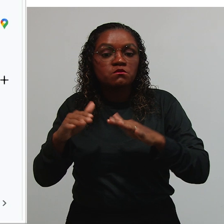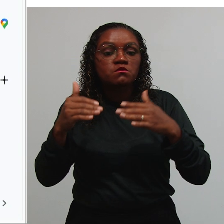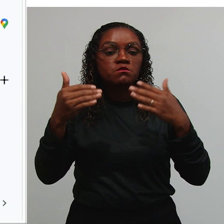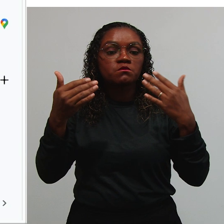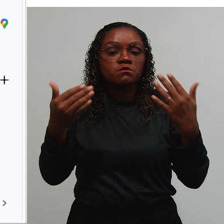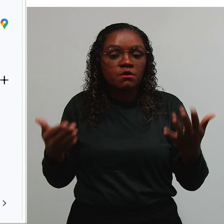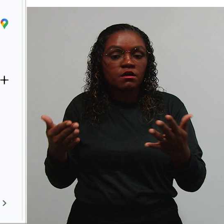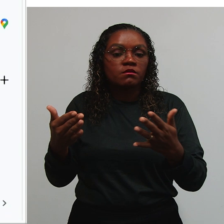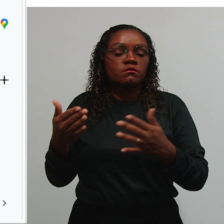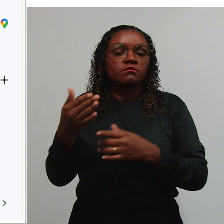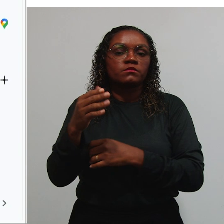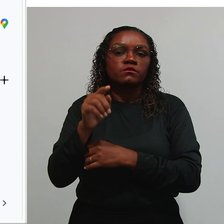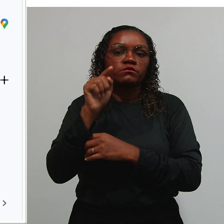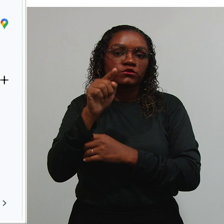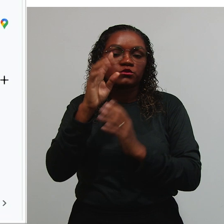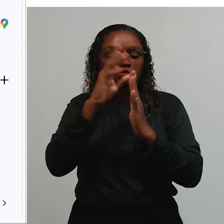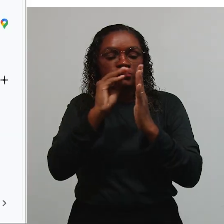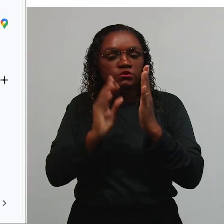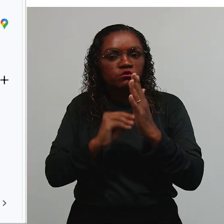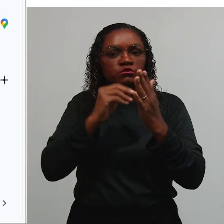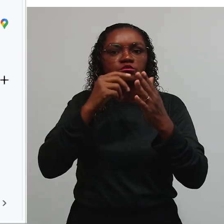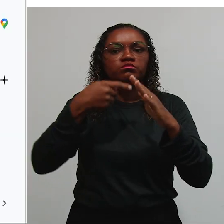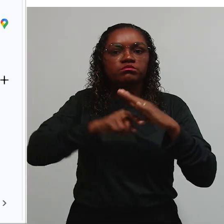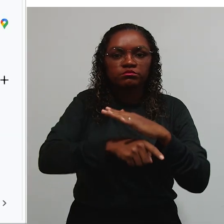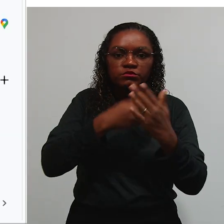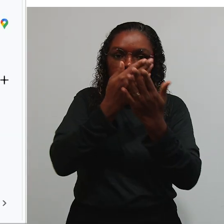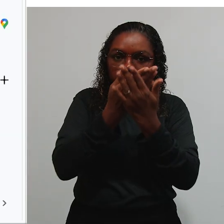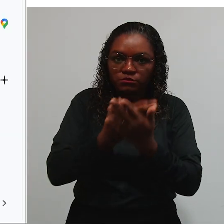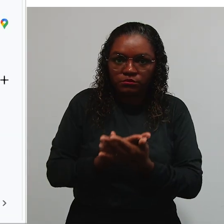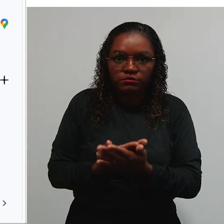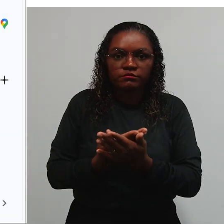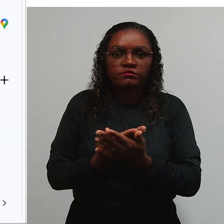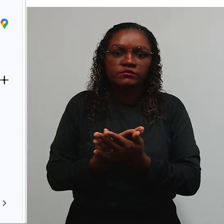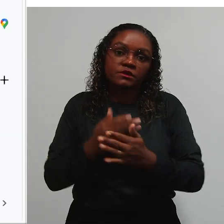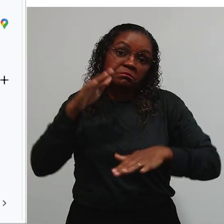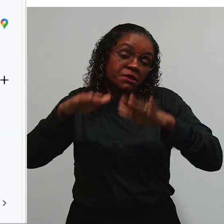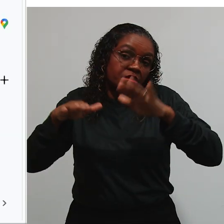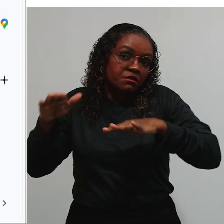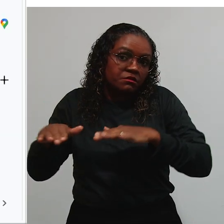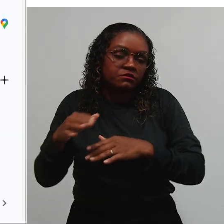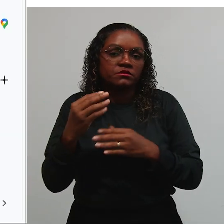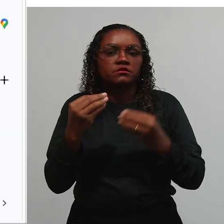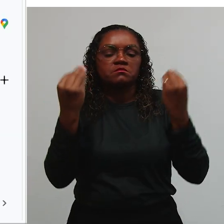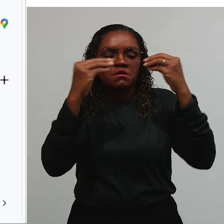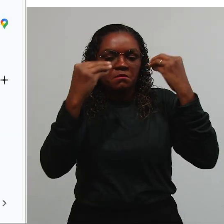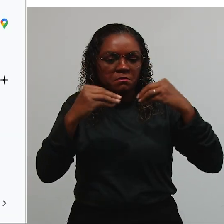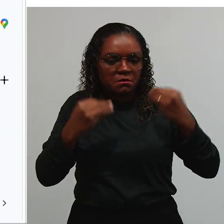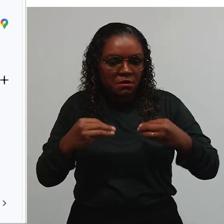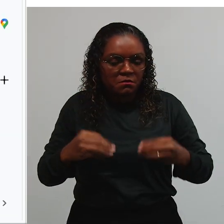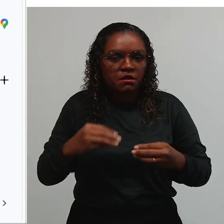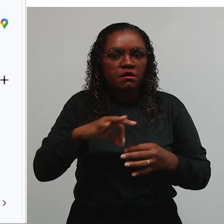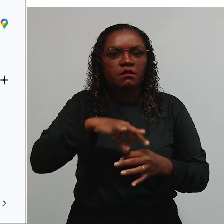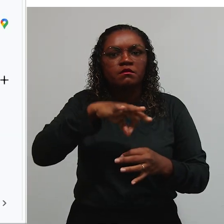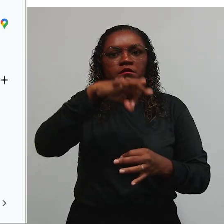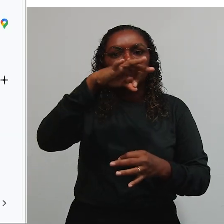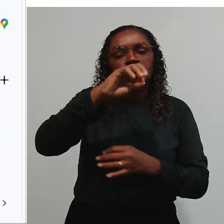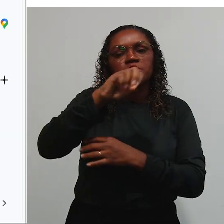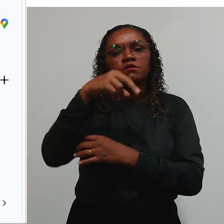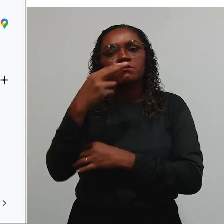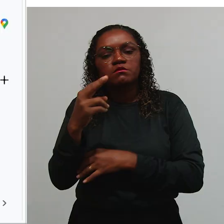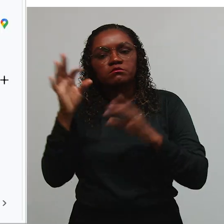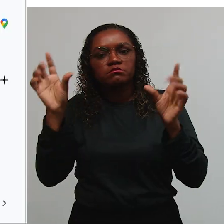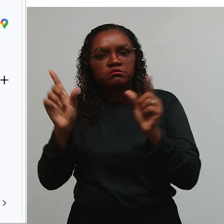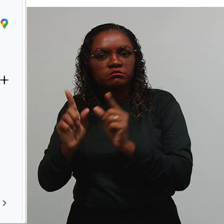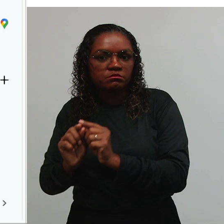você vai dar a esse conteúdo. Então, você pode fazer sessões maiores, em que tenha só sessões primárias, aí pode ter a sessão